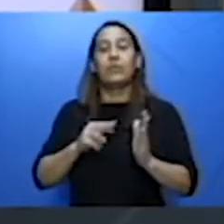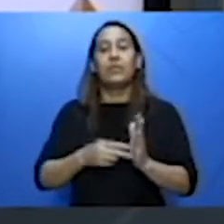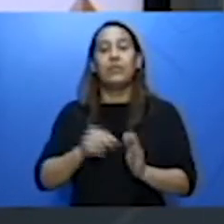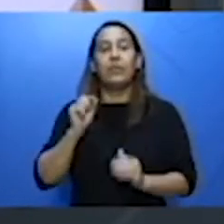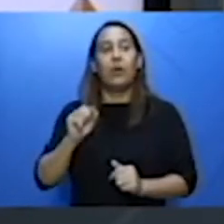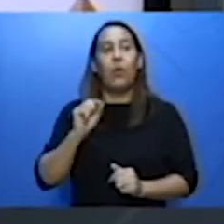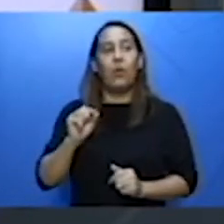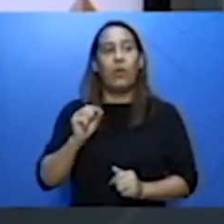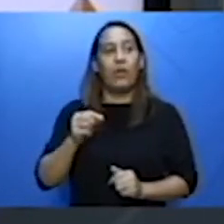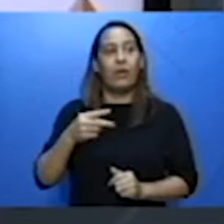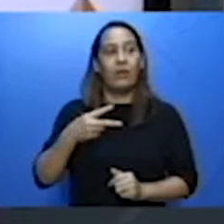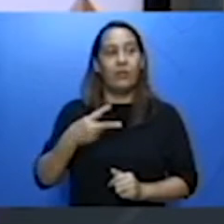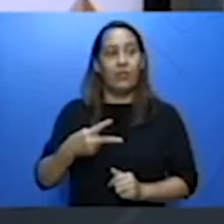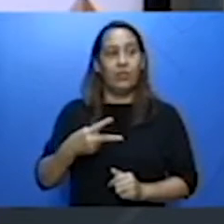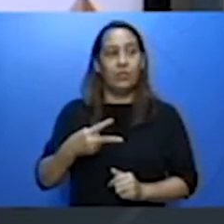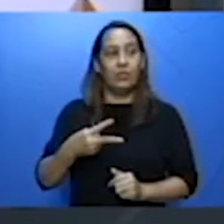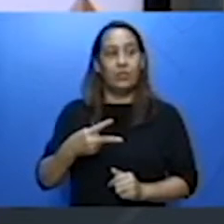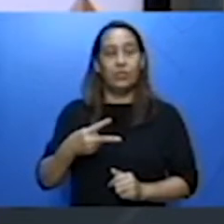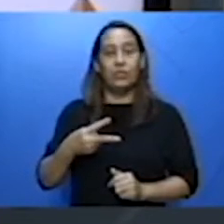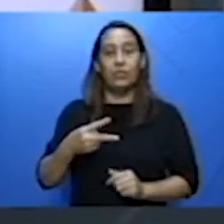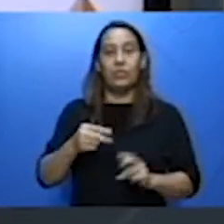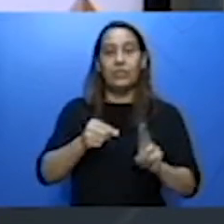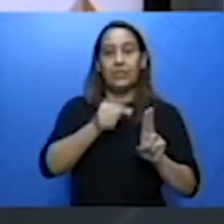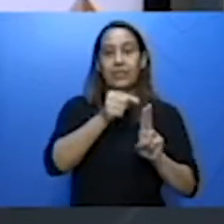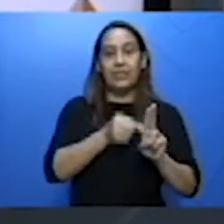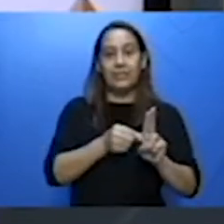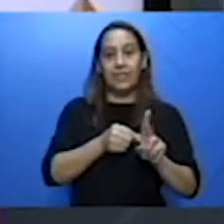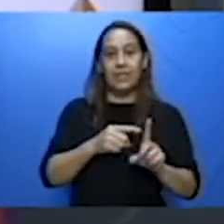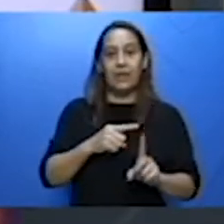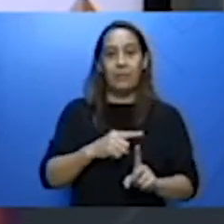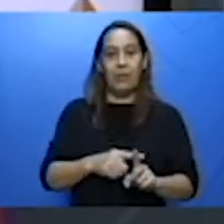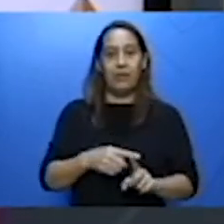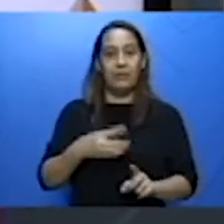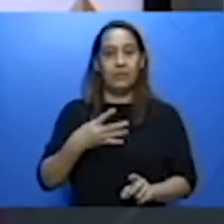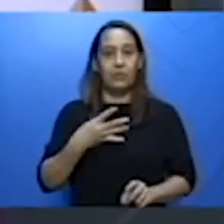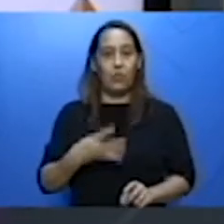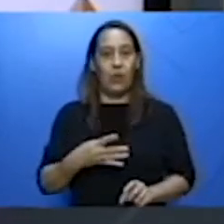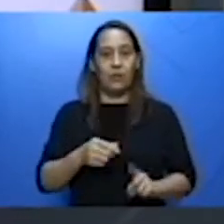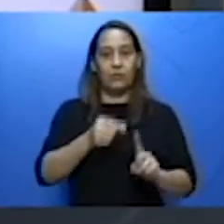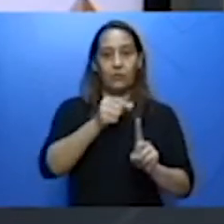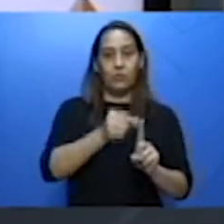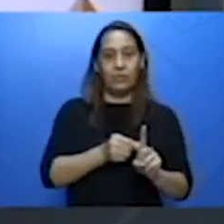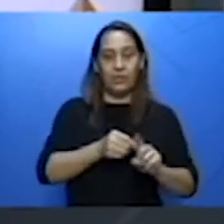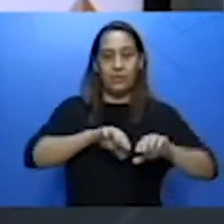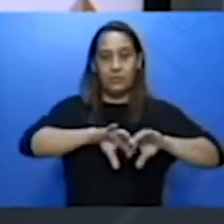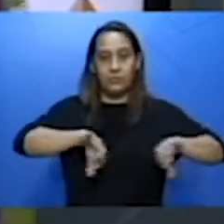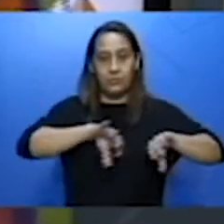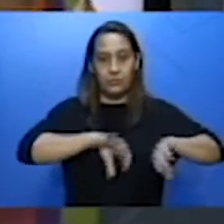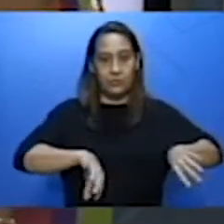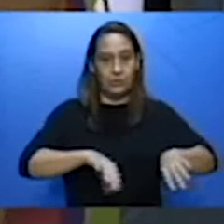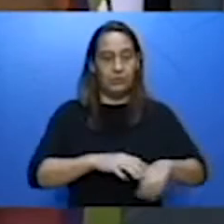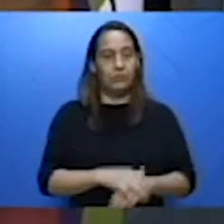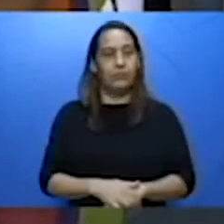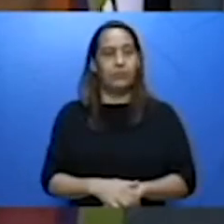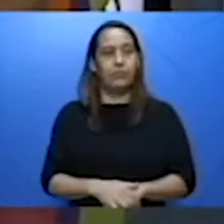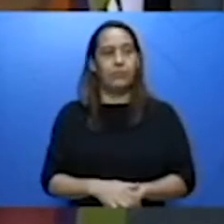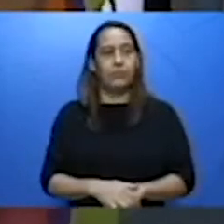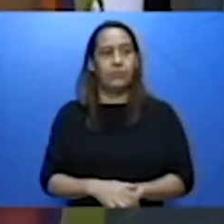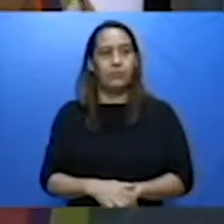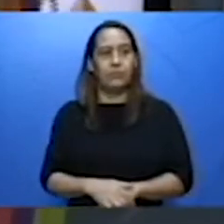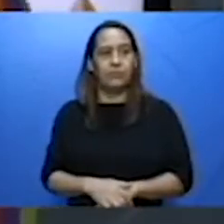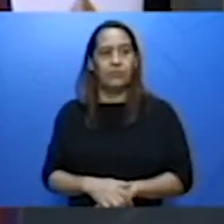mais quatro unidades, aqui tá, ó, 24, só que ele tá decomposto. Mais